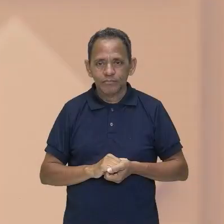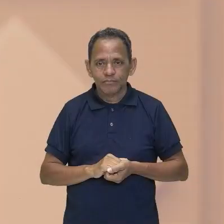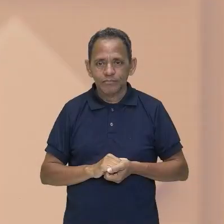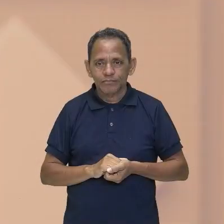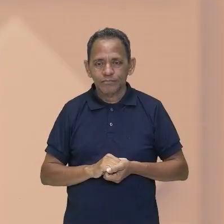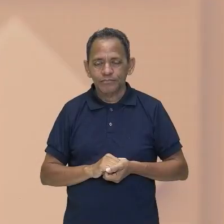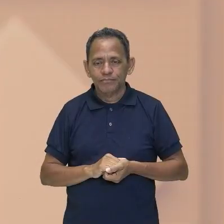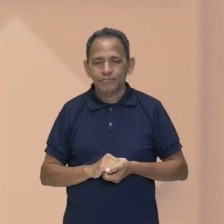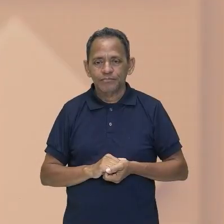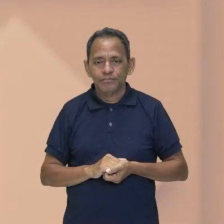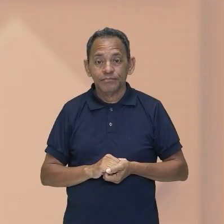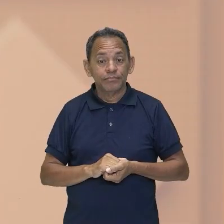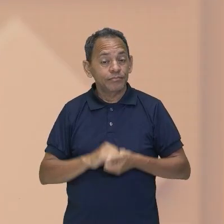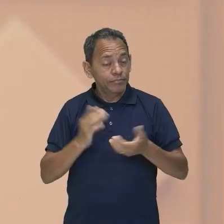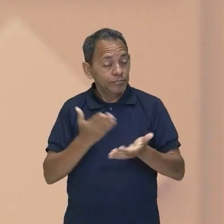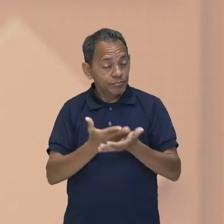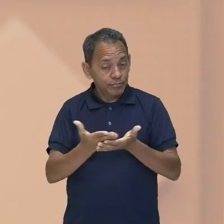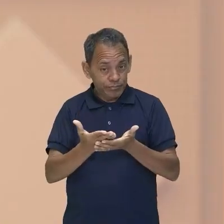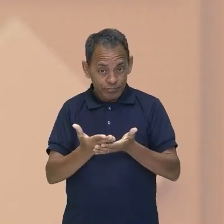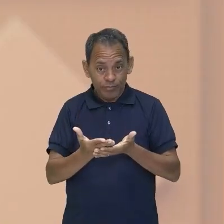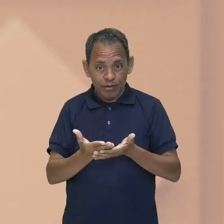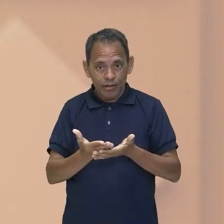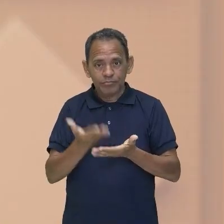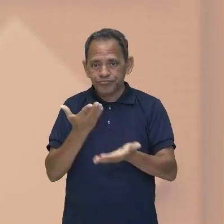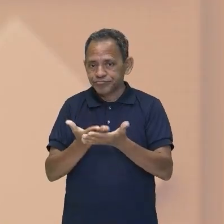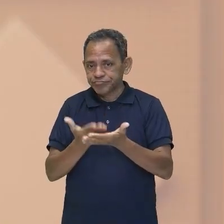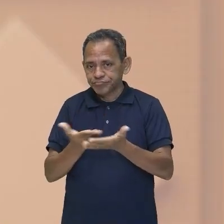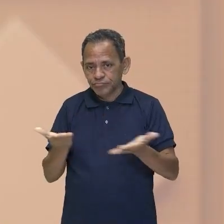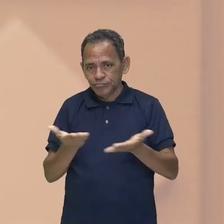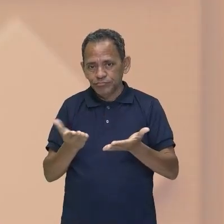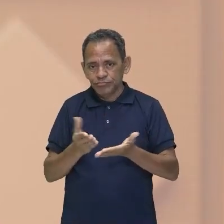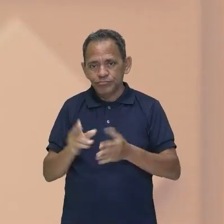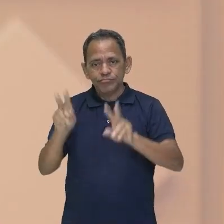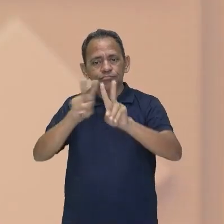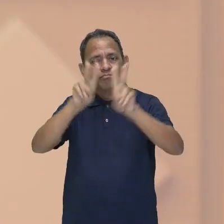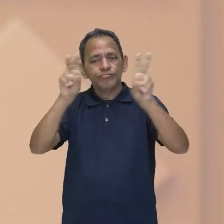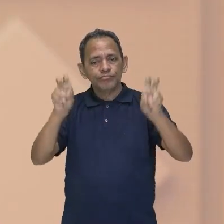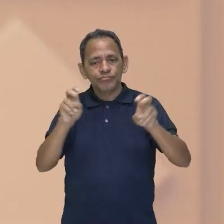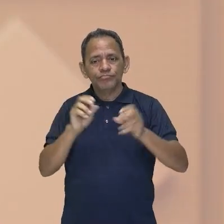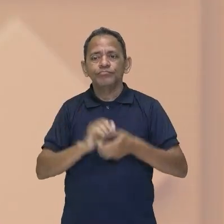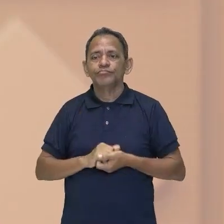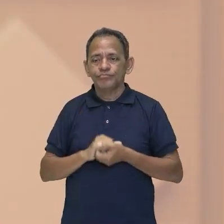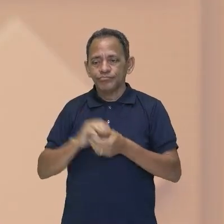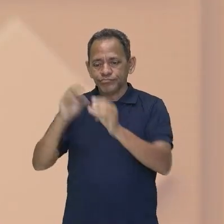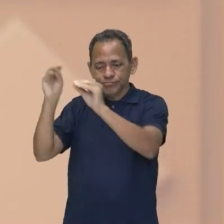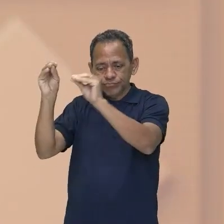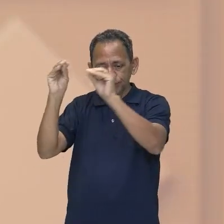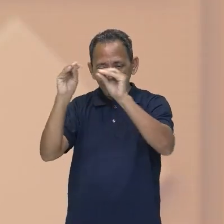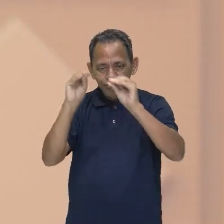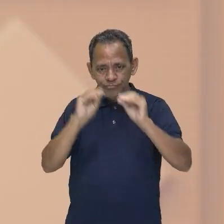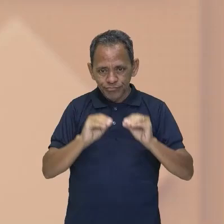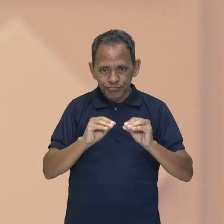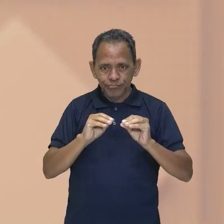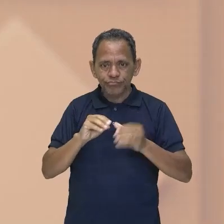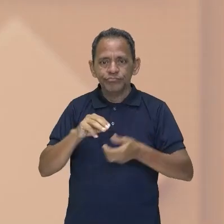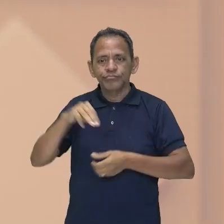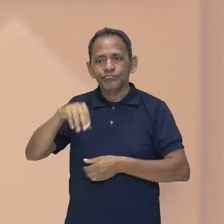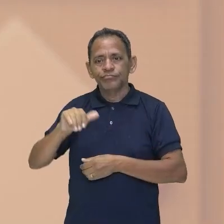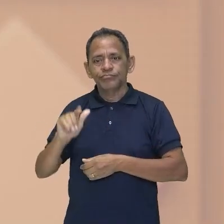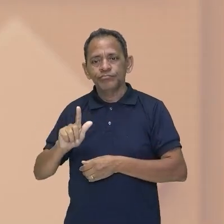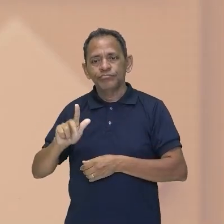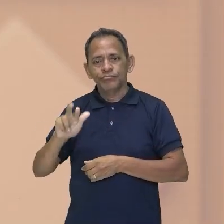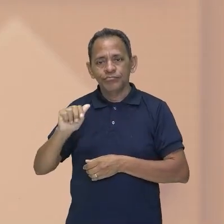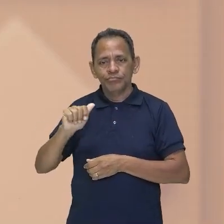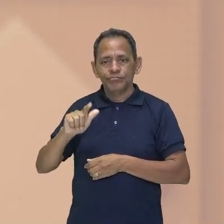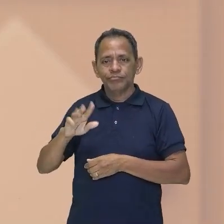Muito bem, vamos iniciar a nossa aula falando sobre esses movimentos migratórios, né? Vendo esses conceitos. Vocês lembram aí